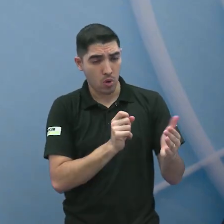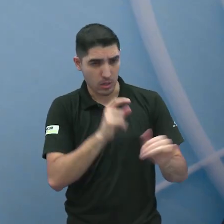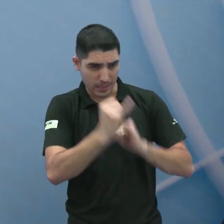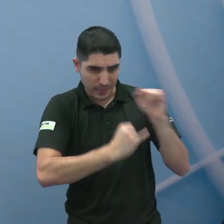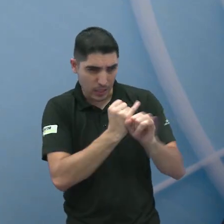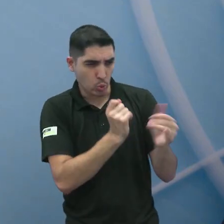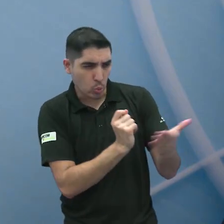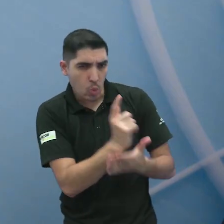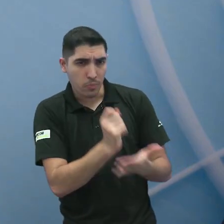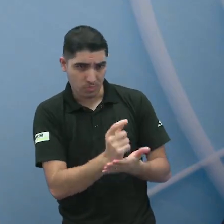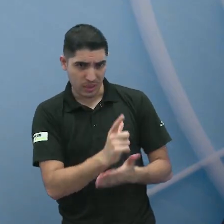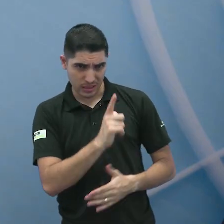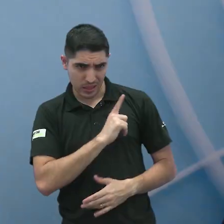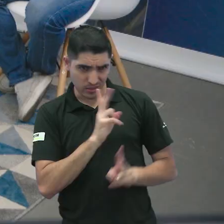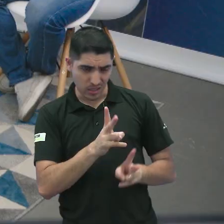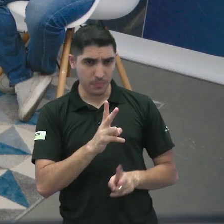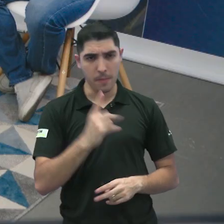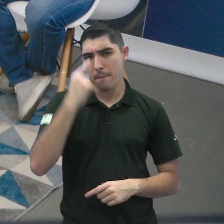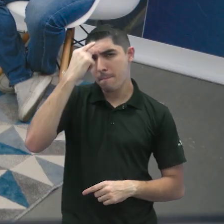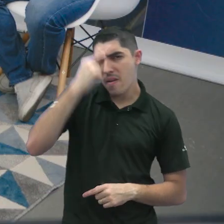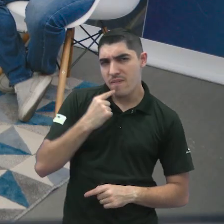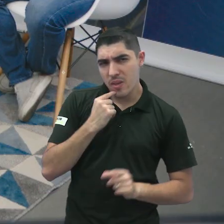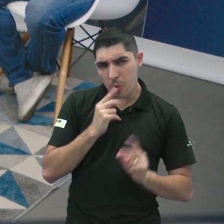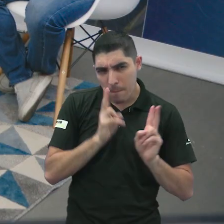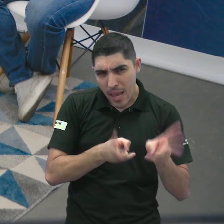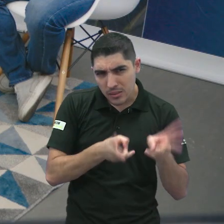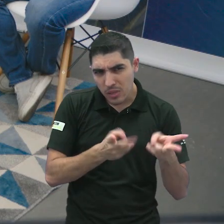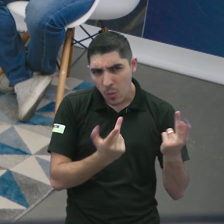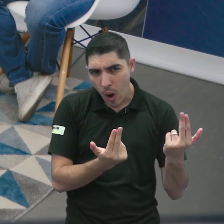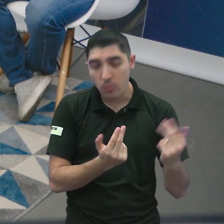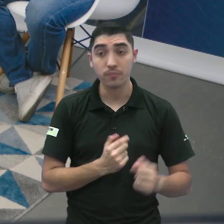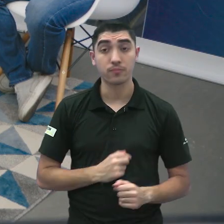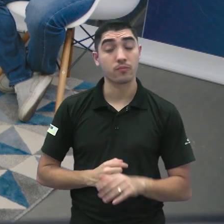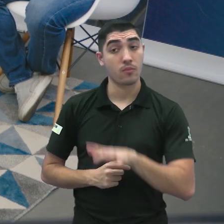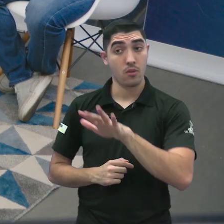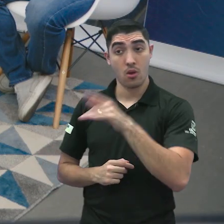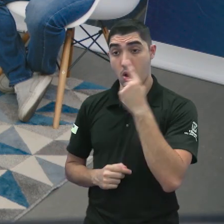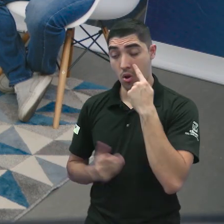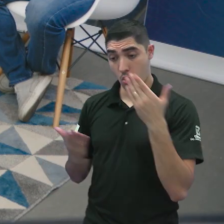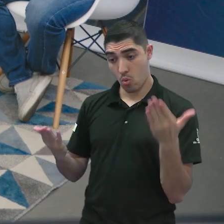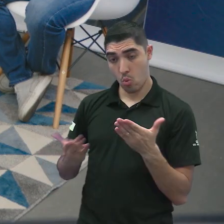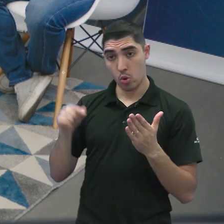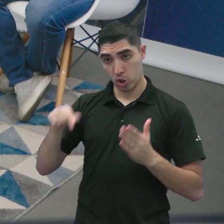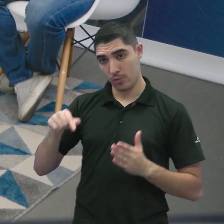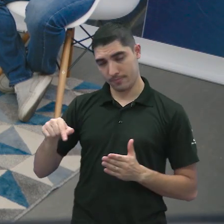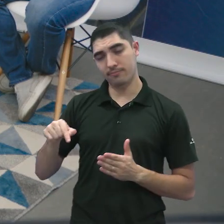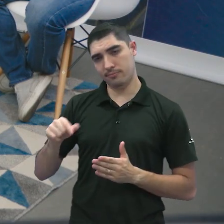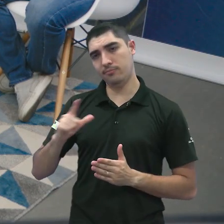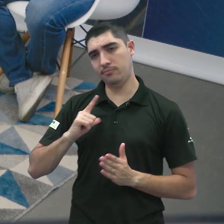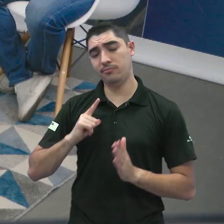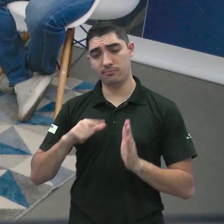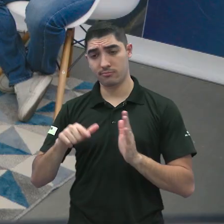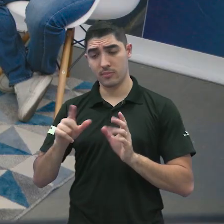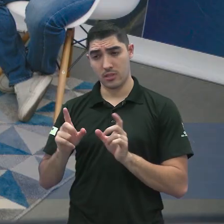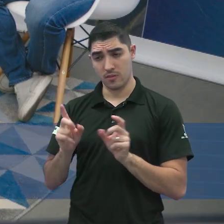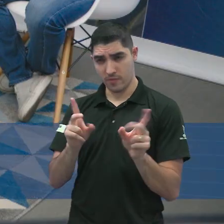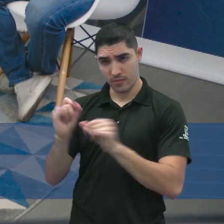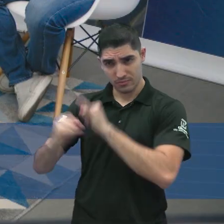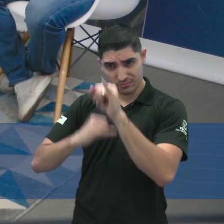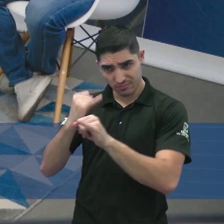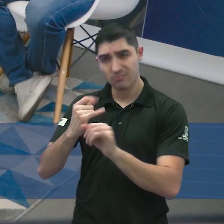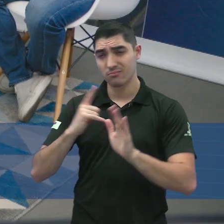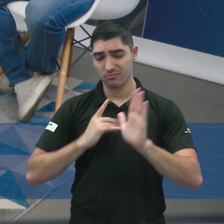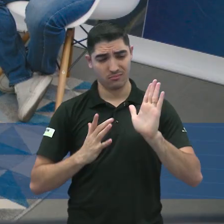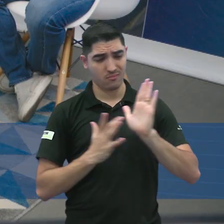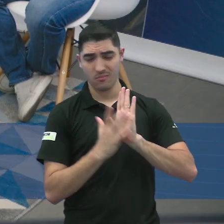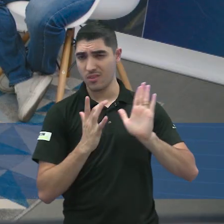um perfil específico? Olha, hoje em dia, pelo próprio celular, né, o e-commerce está na palma da mão